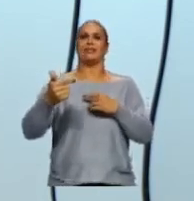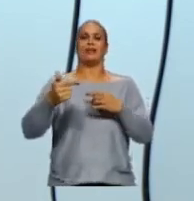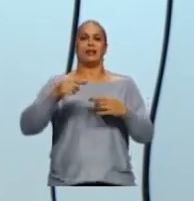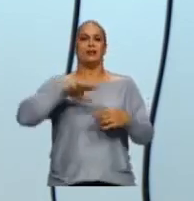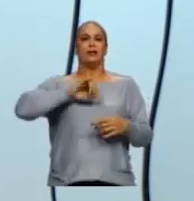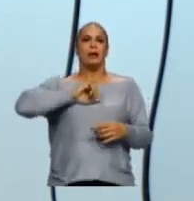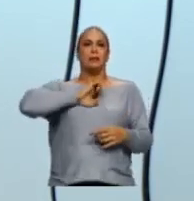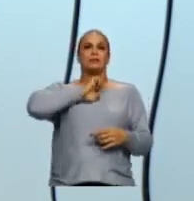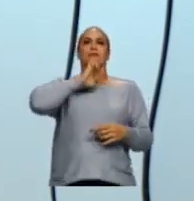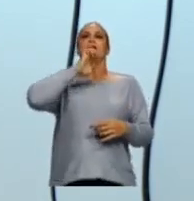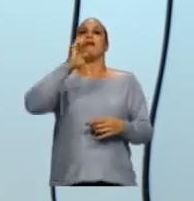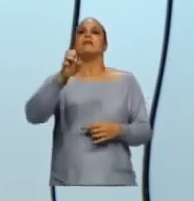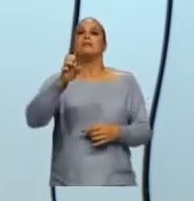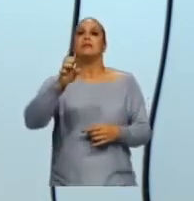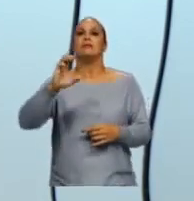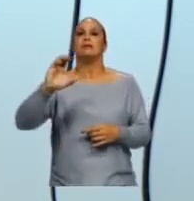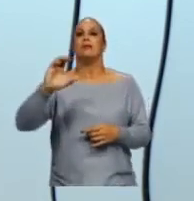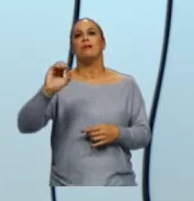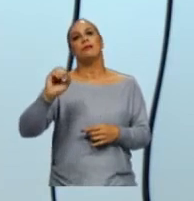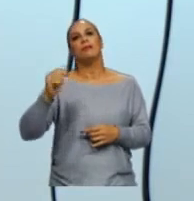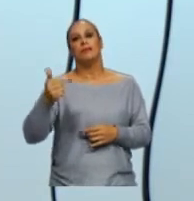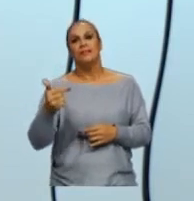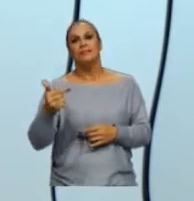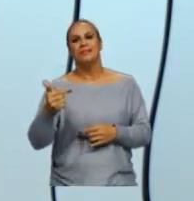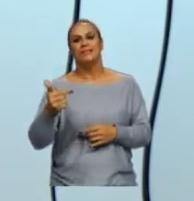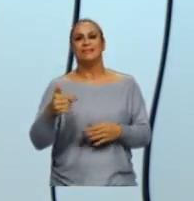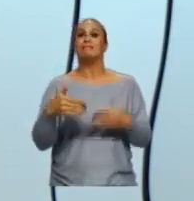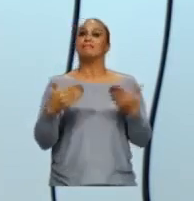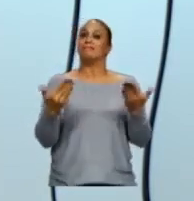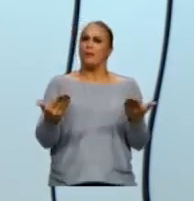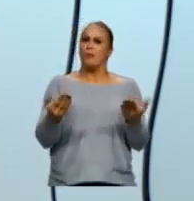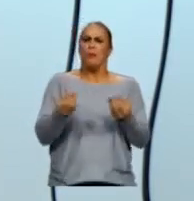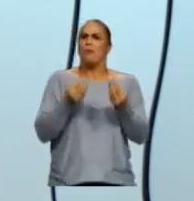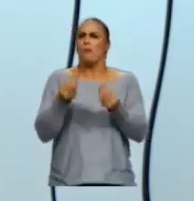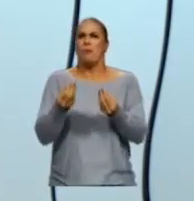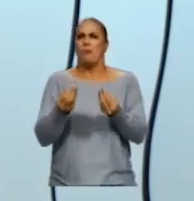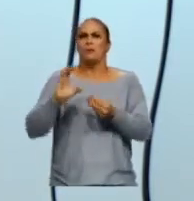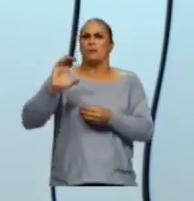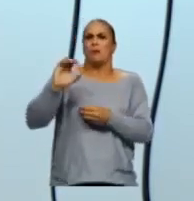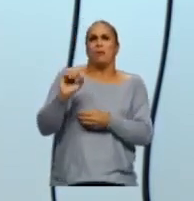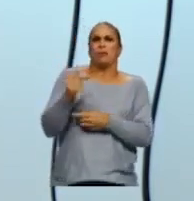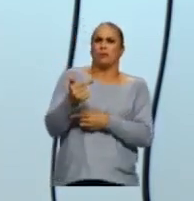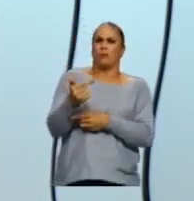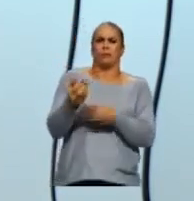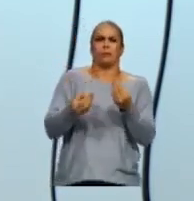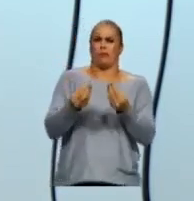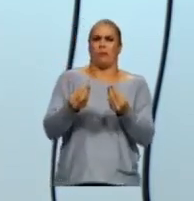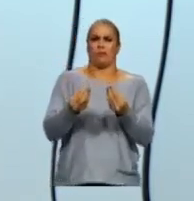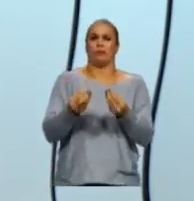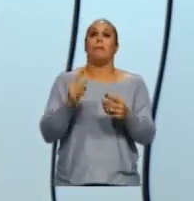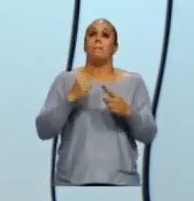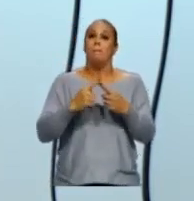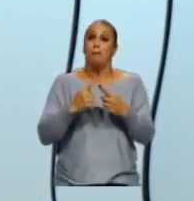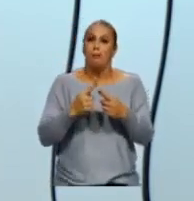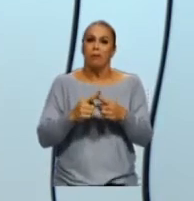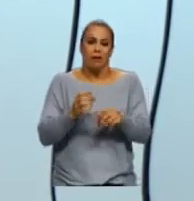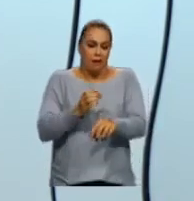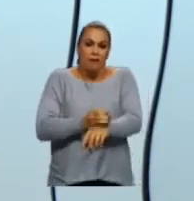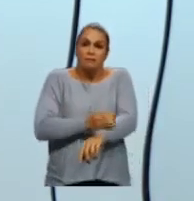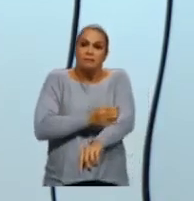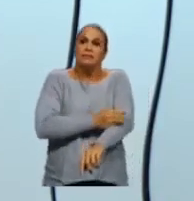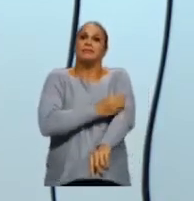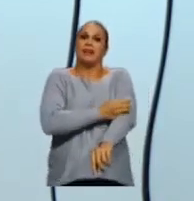elimina o gás carbônico? Então, esse gás carbônico ele surge de uma combustão, de uma queima realizada nas células